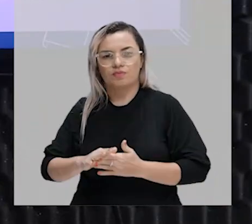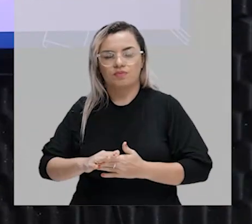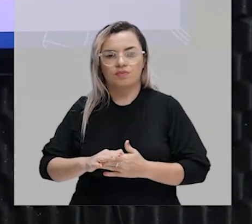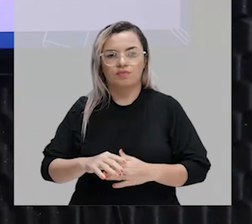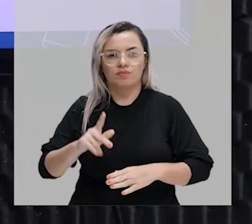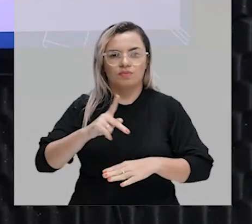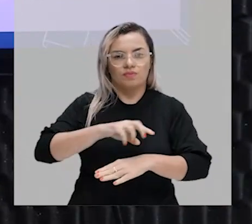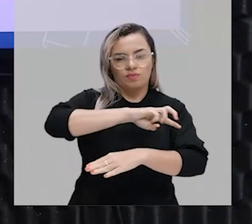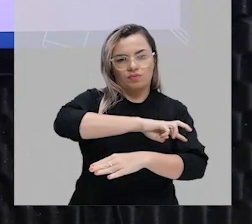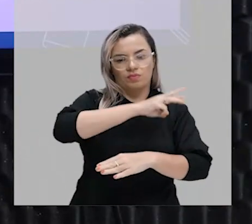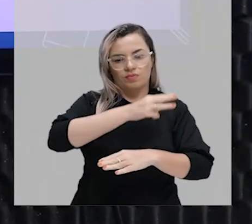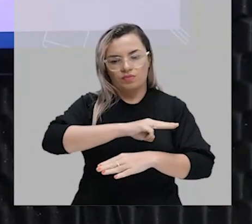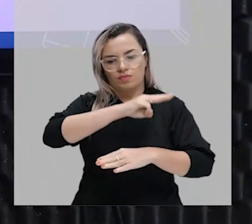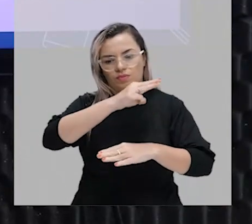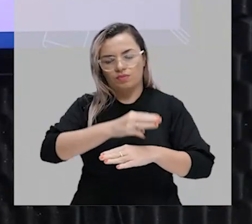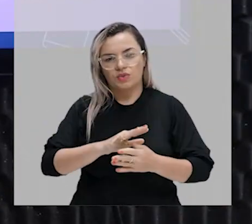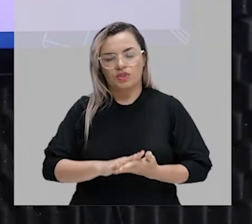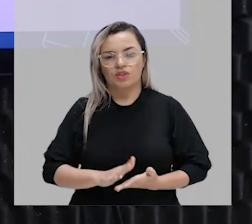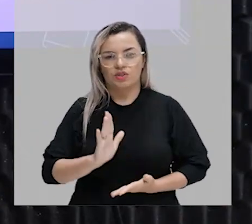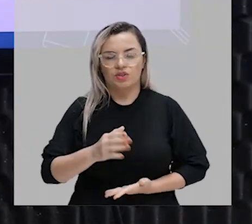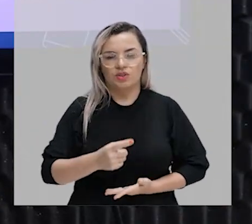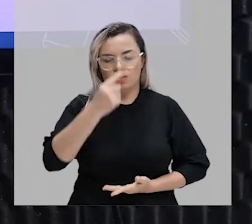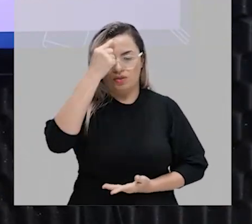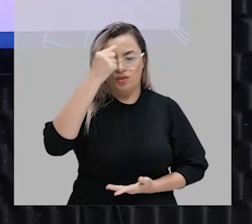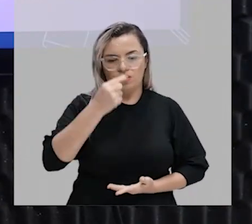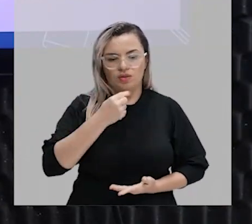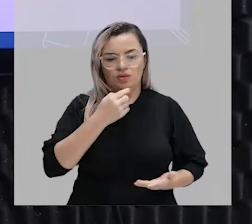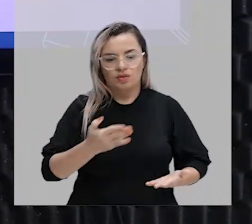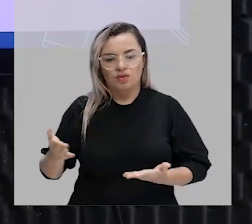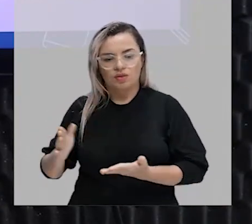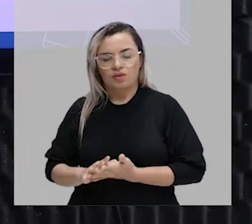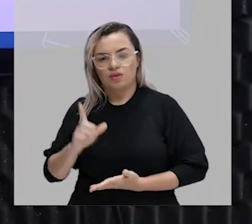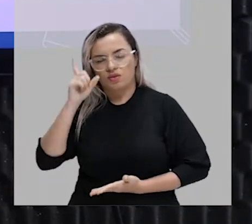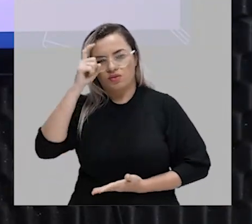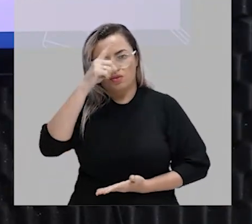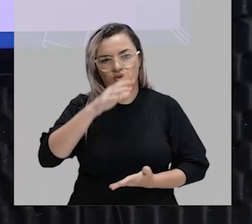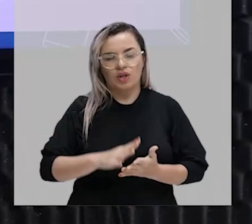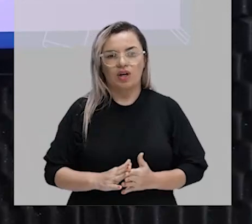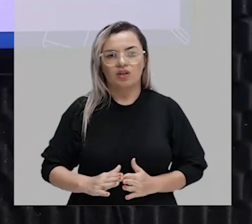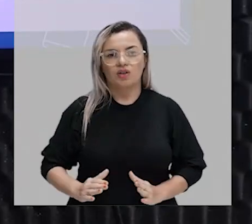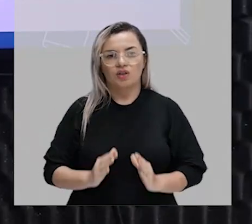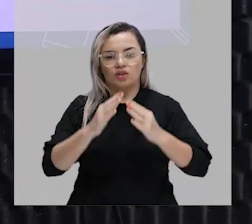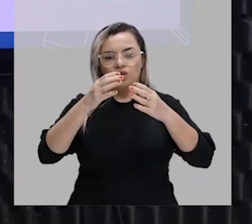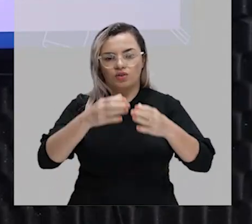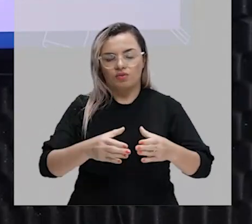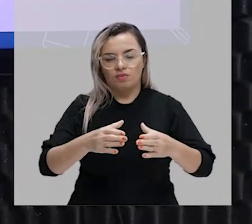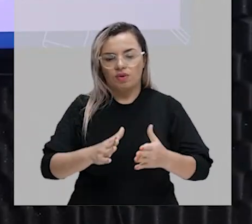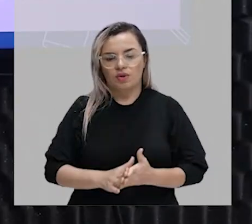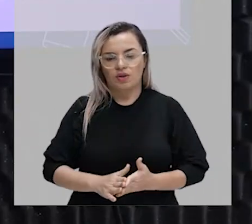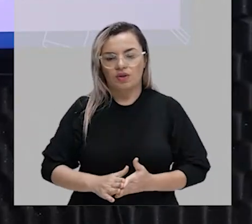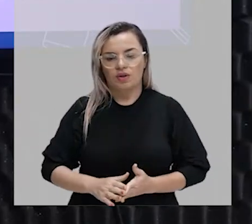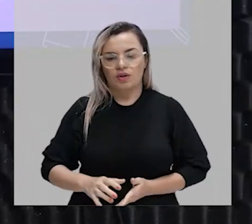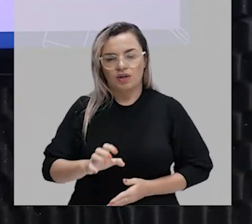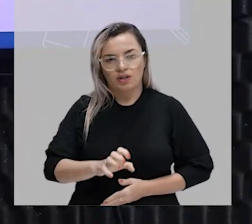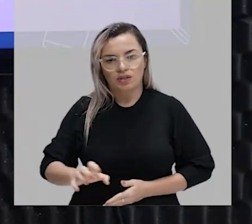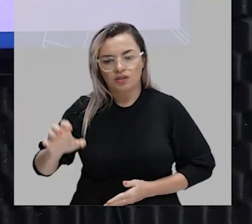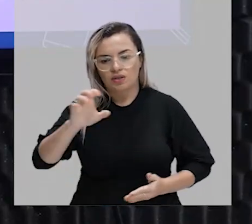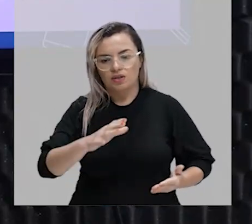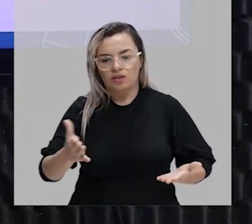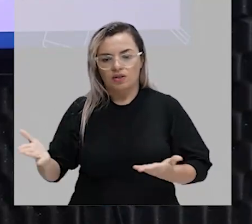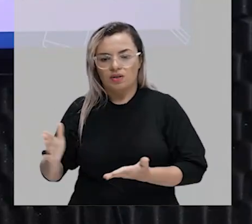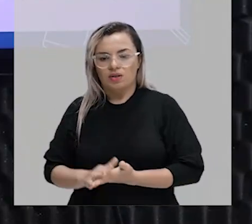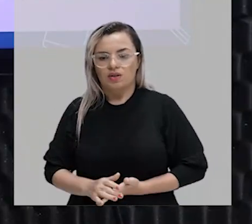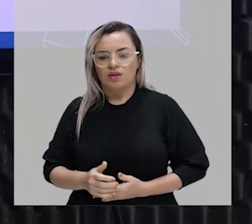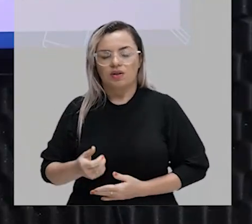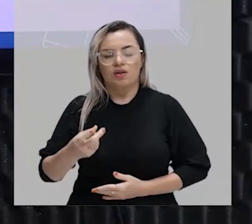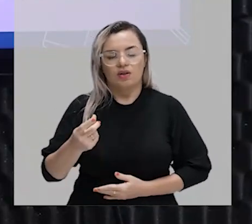uma imagem aí do famoso Monte Fuji, né? Nós vamos perceber aí uma dificuldade de habitação nesse território. Moeda japonesa é o iene, né, que atualmente lá vem